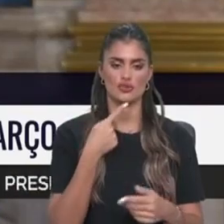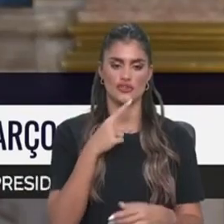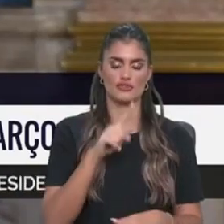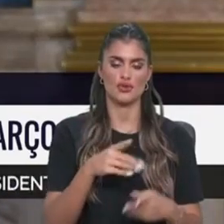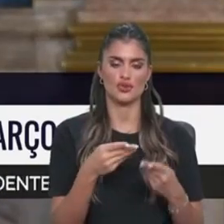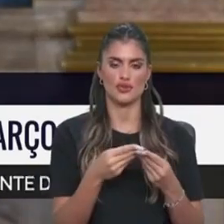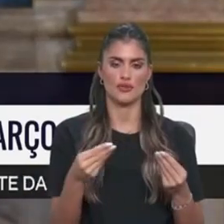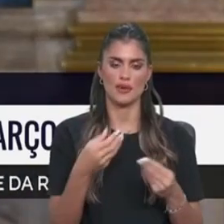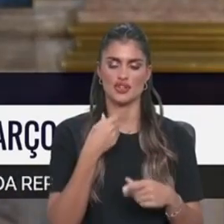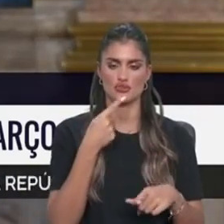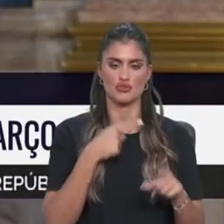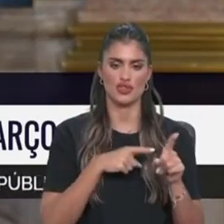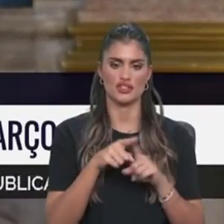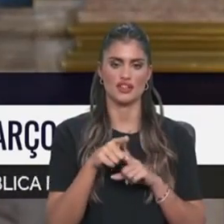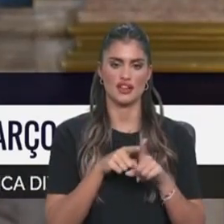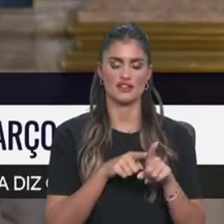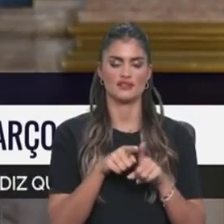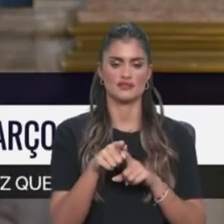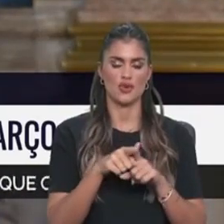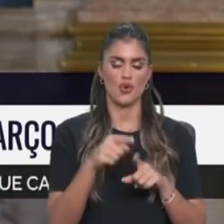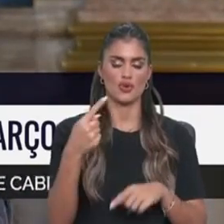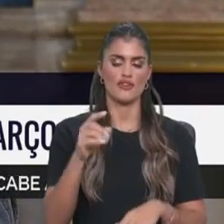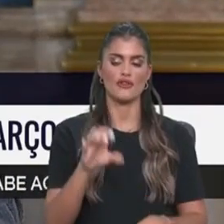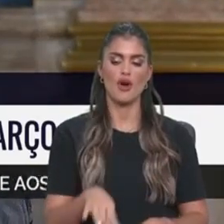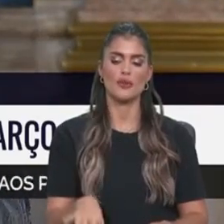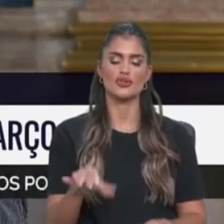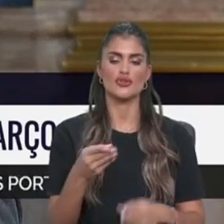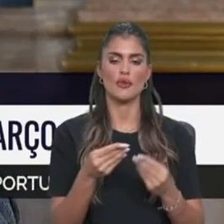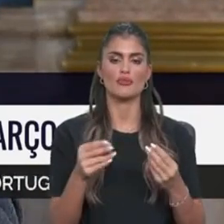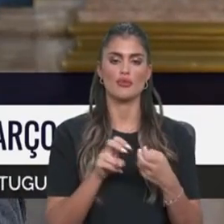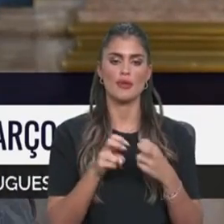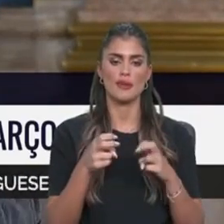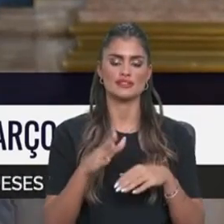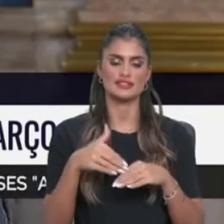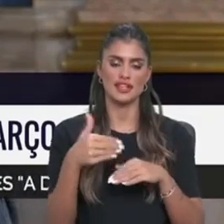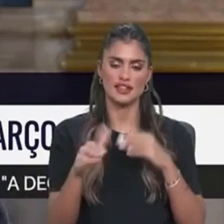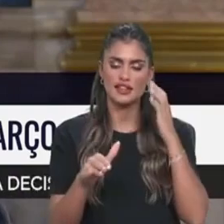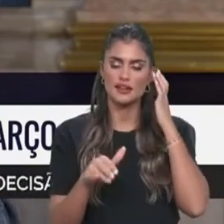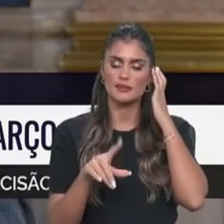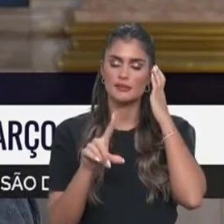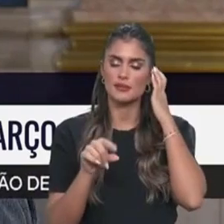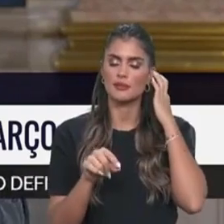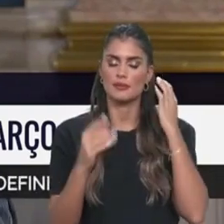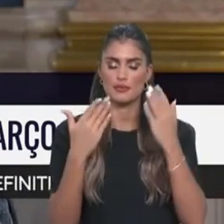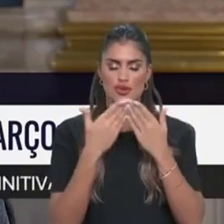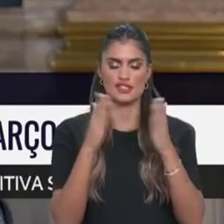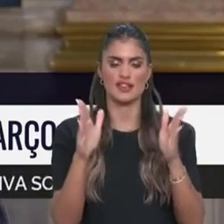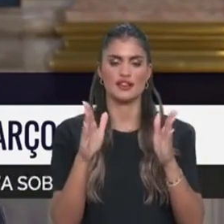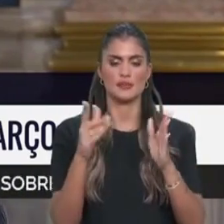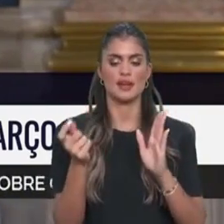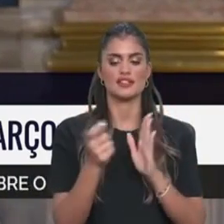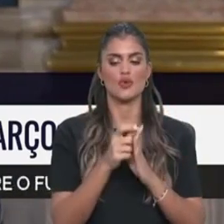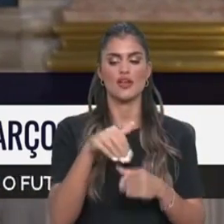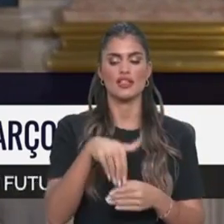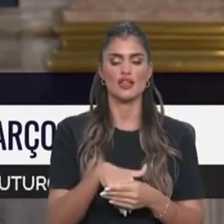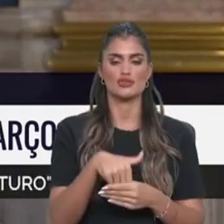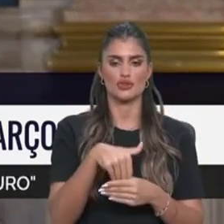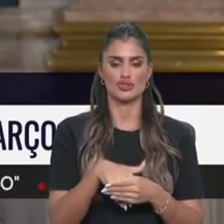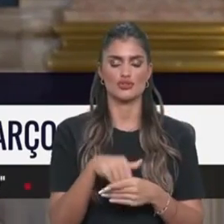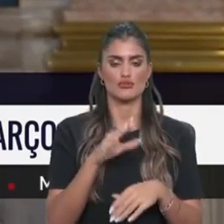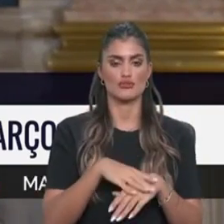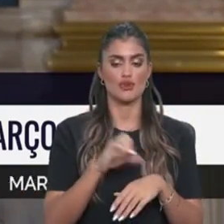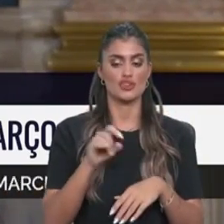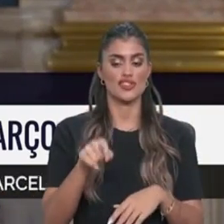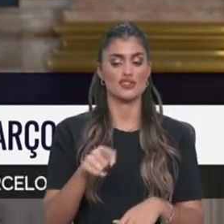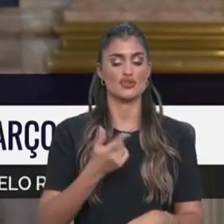Para resolver uma crise política desta monta, a única solução era a da saída pela democracia, pela convocação de eleições, e por isso